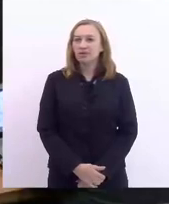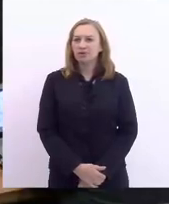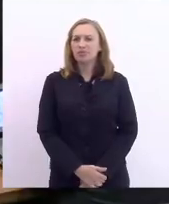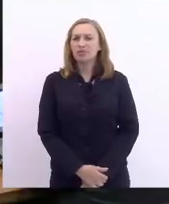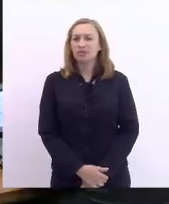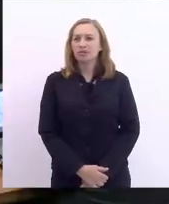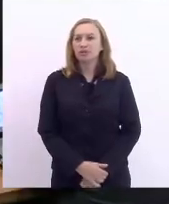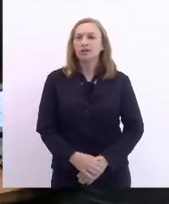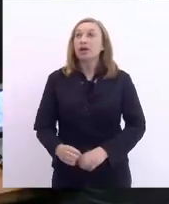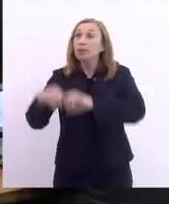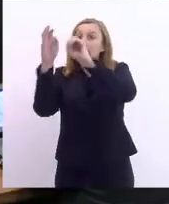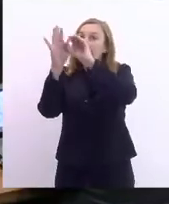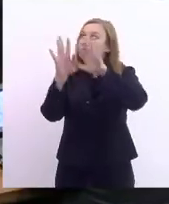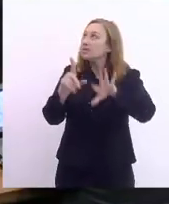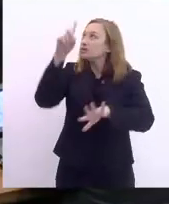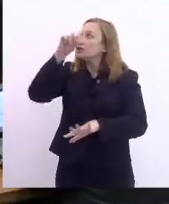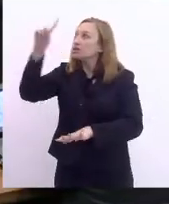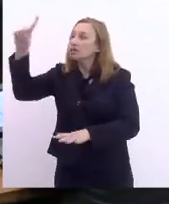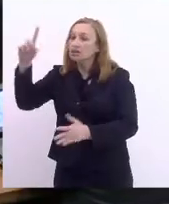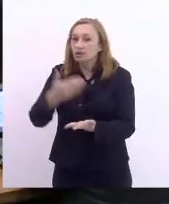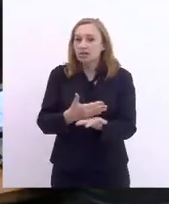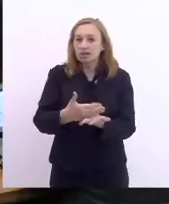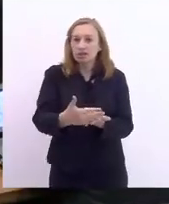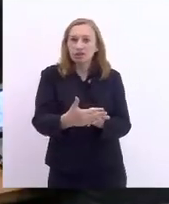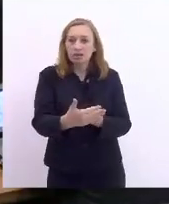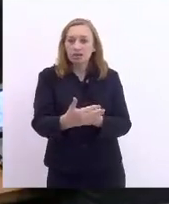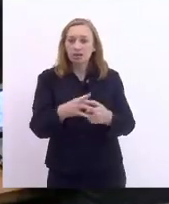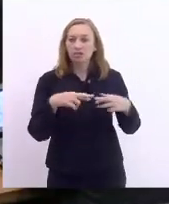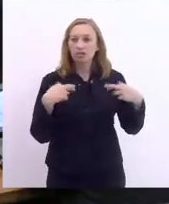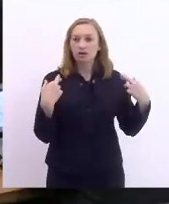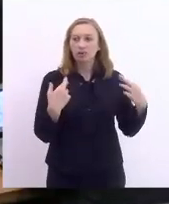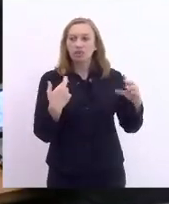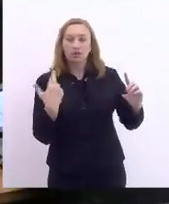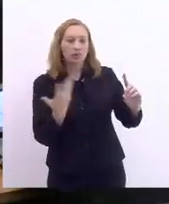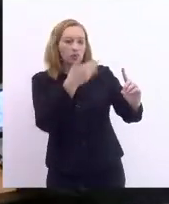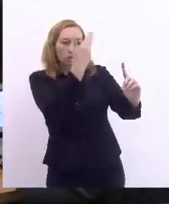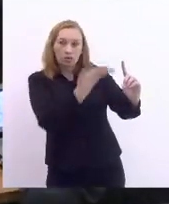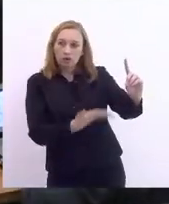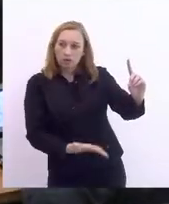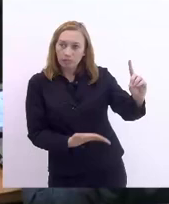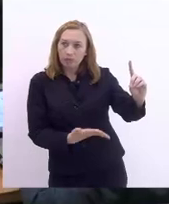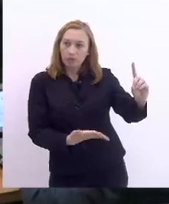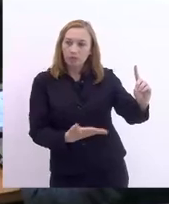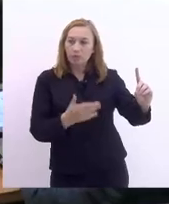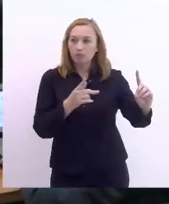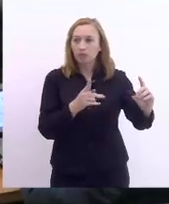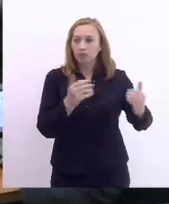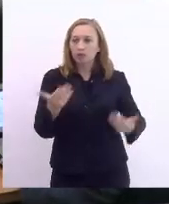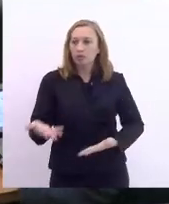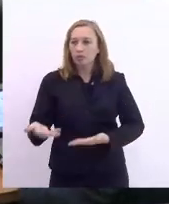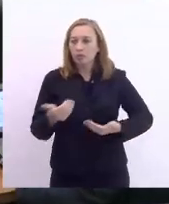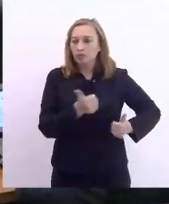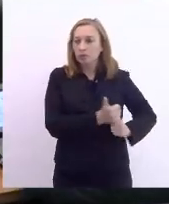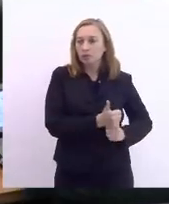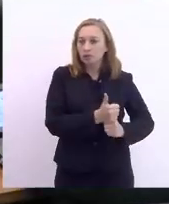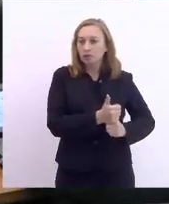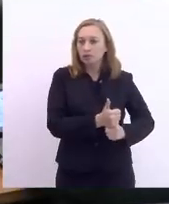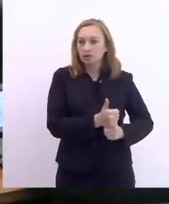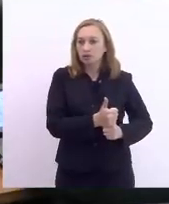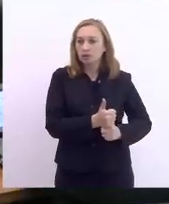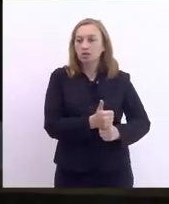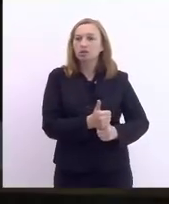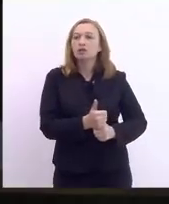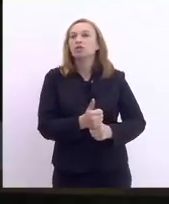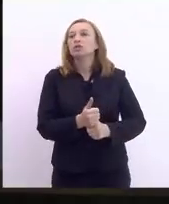é sobre a proteção de Deus declara aberta a sessão solene de posse da nova diretoria executiva do Conselho Regional dos técnicos